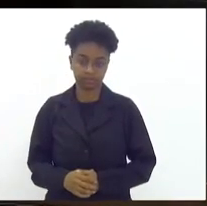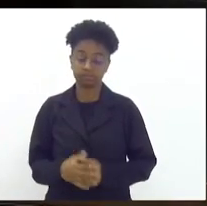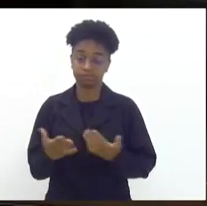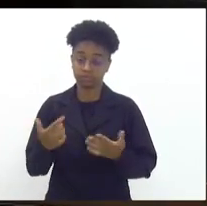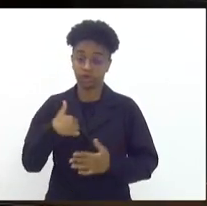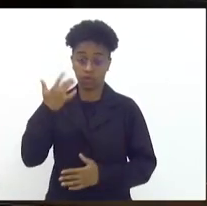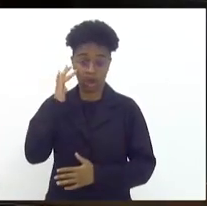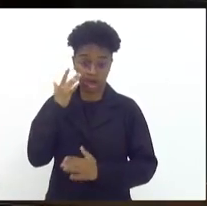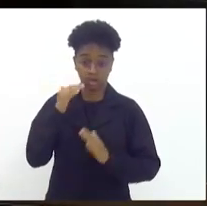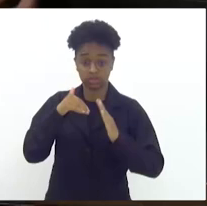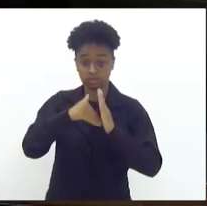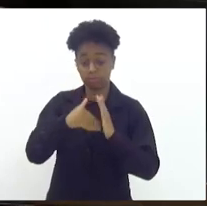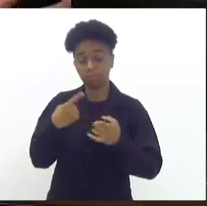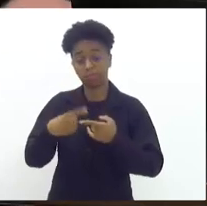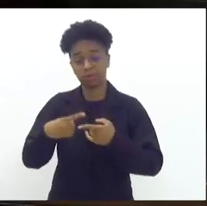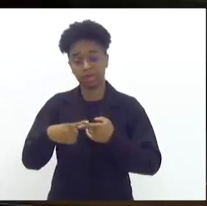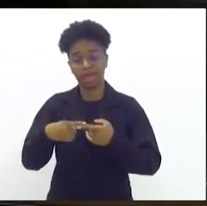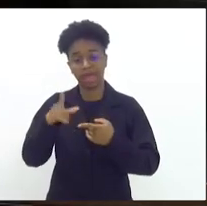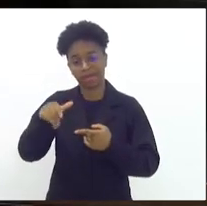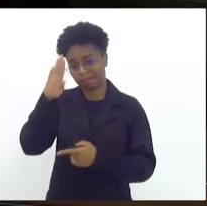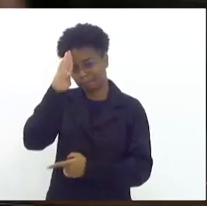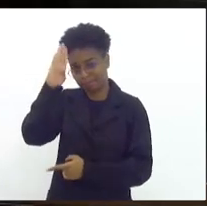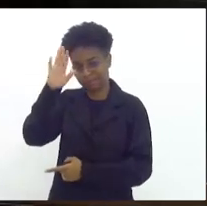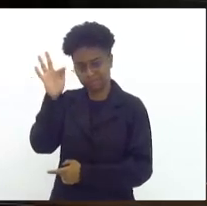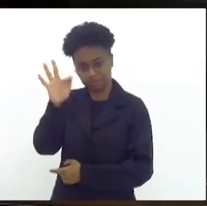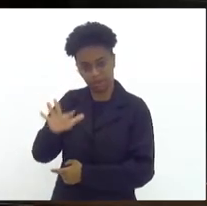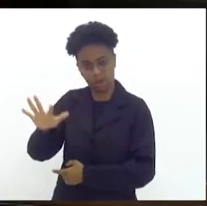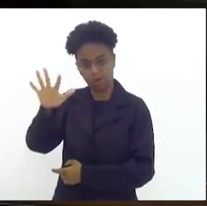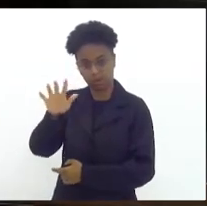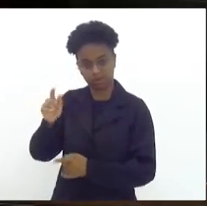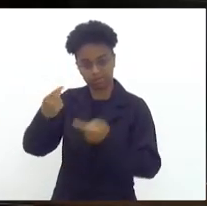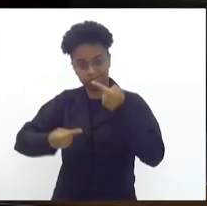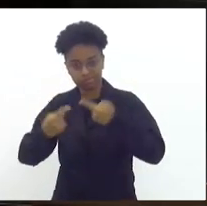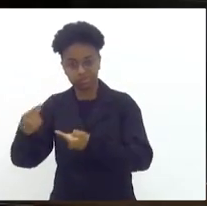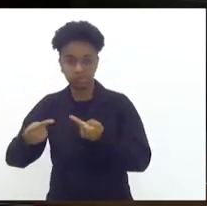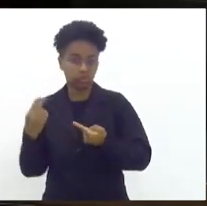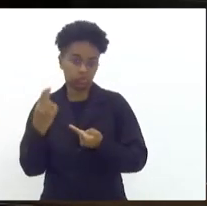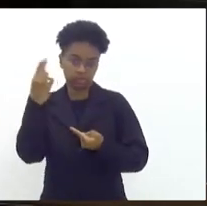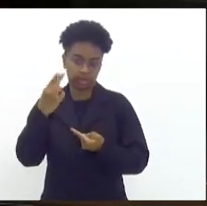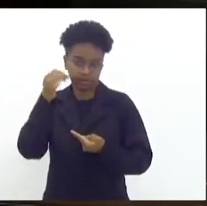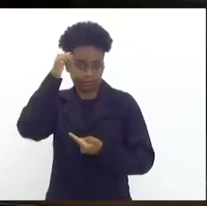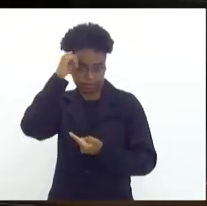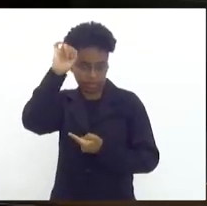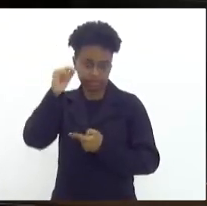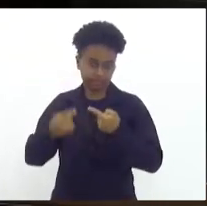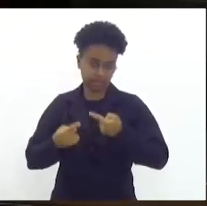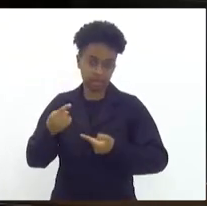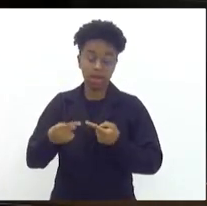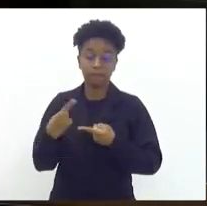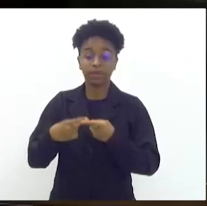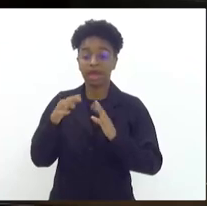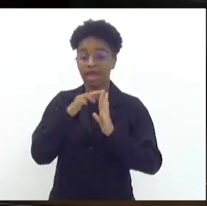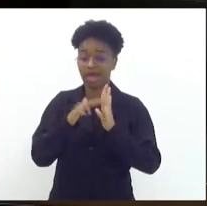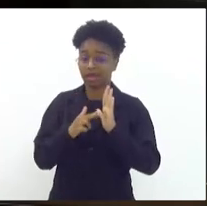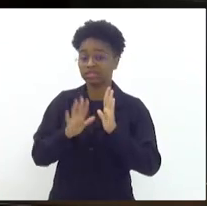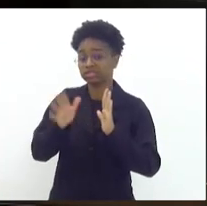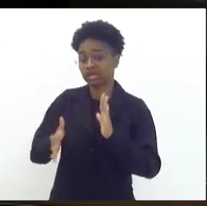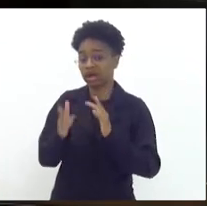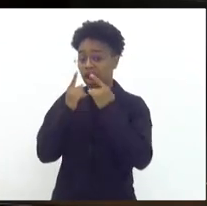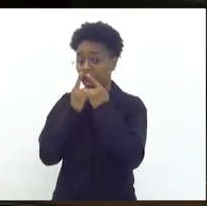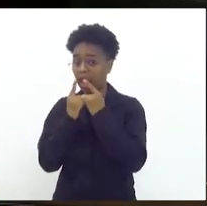por ser a casa da Federação não vai ter como escapar disso a própria regra de decisão do conselho já tá sendo questionada